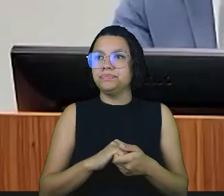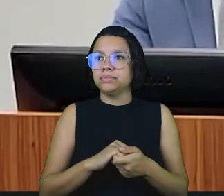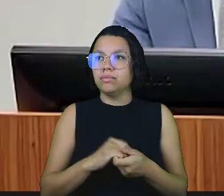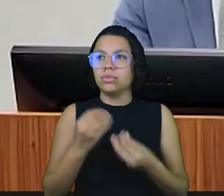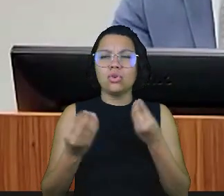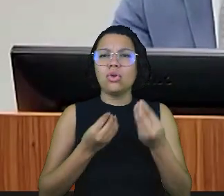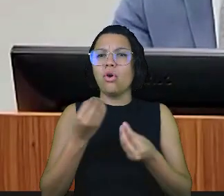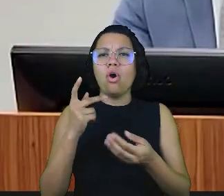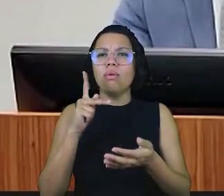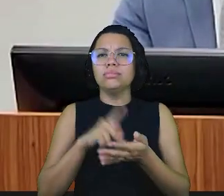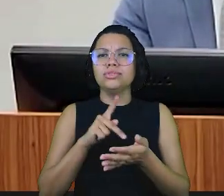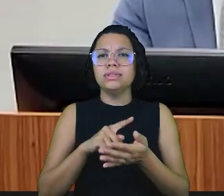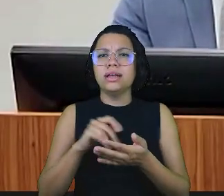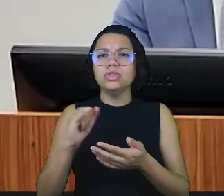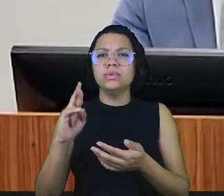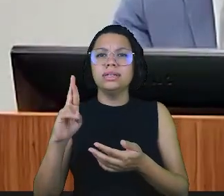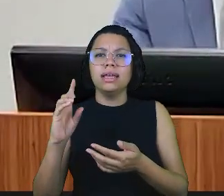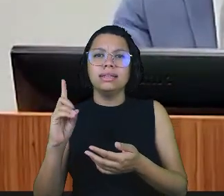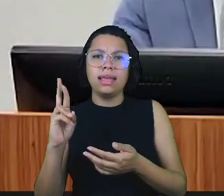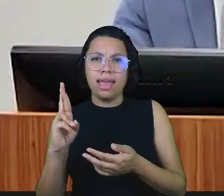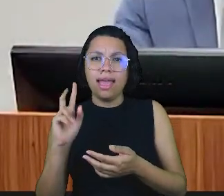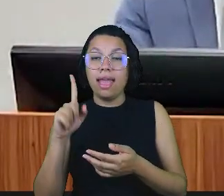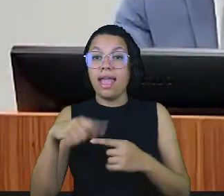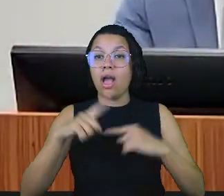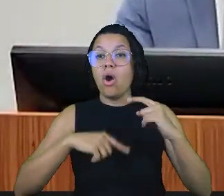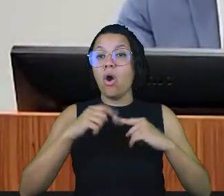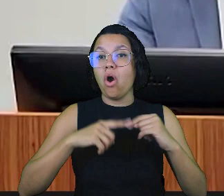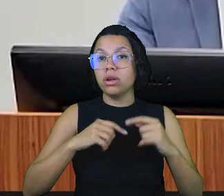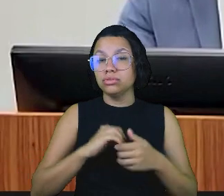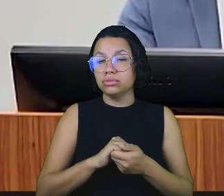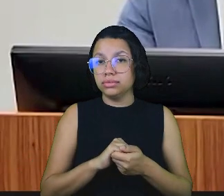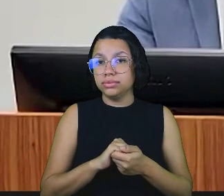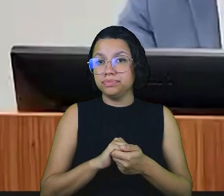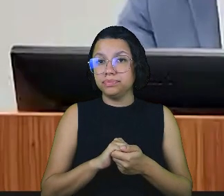o IRDR é um instrumento que não